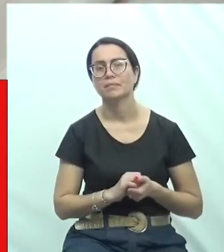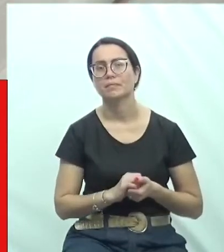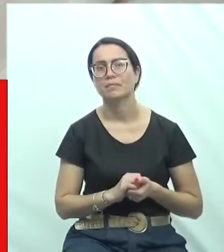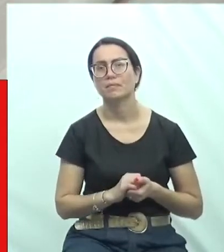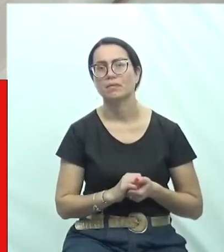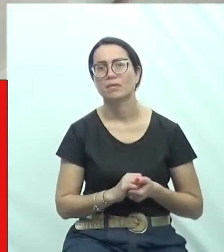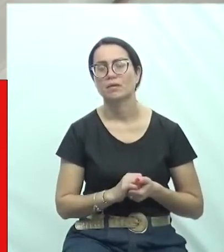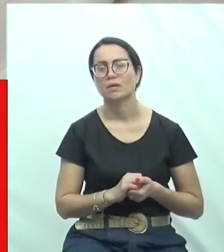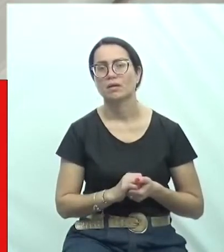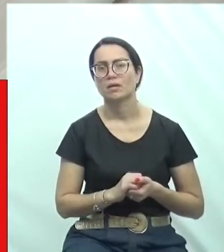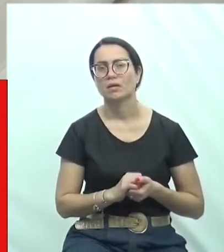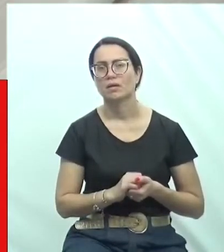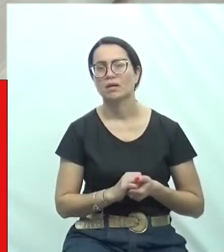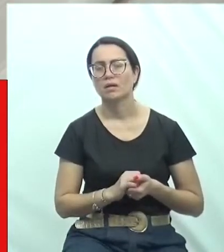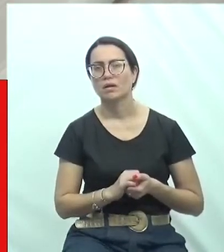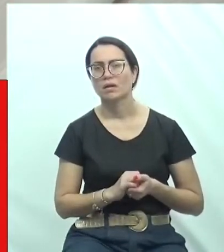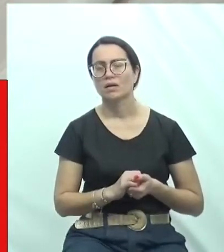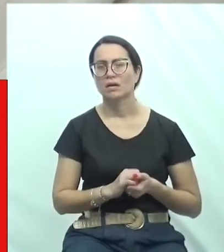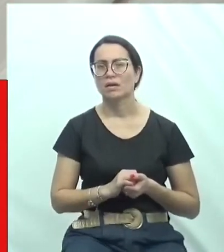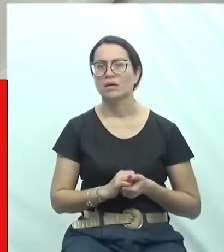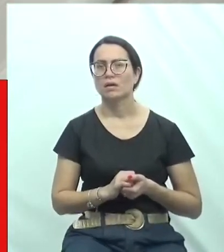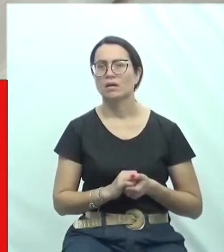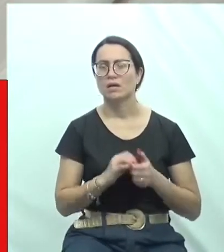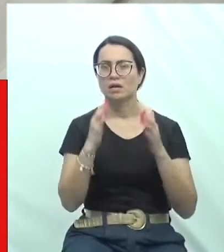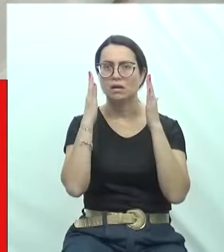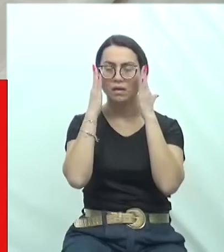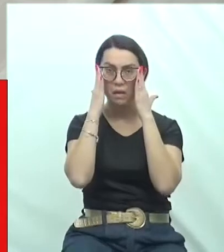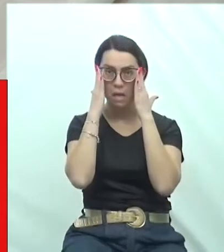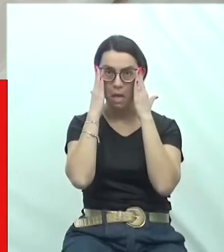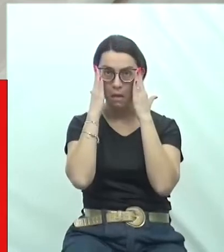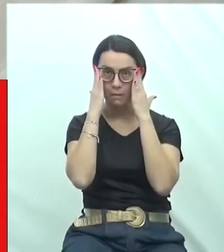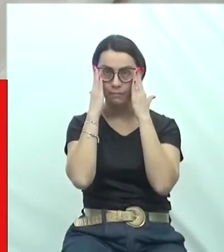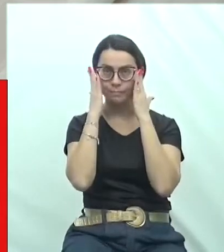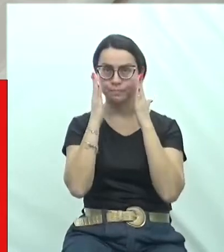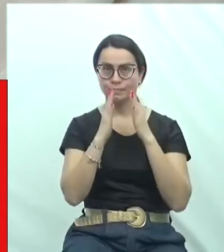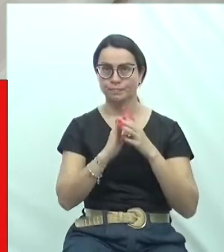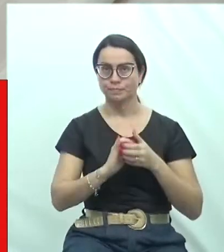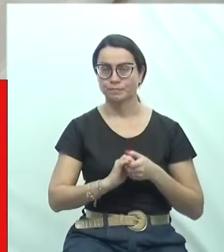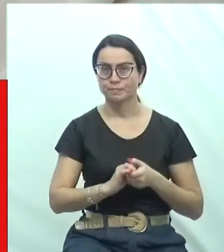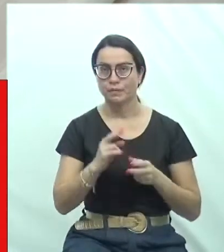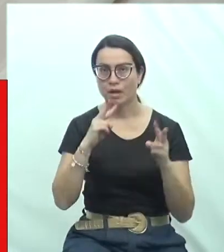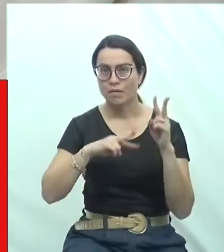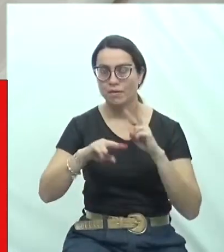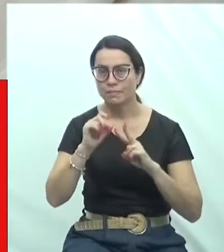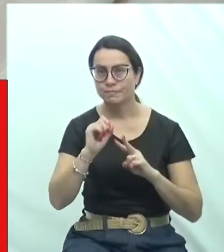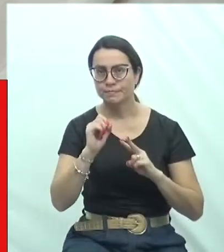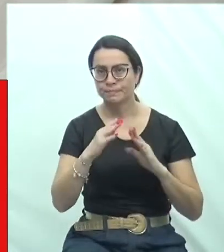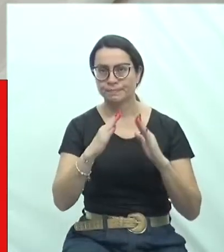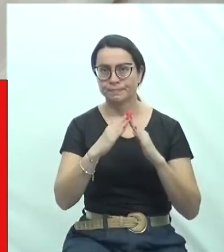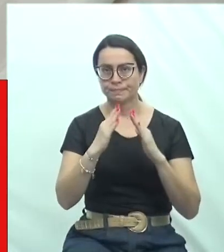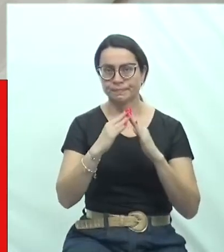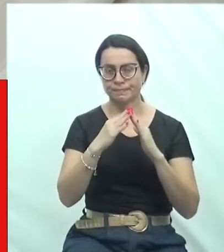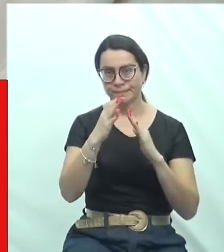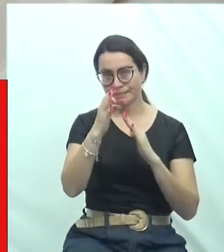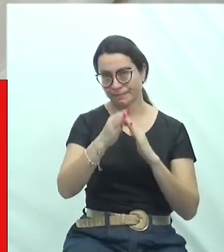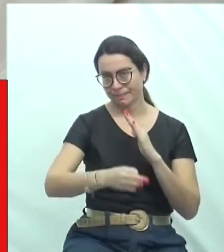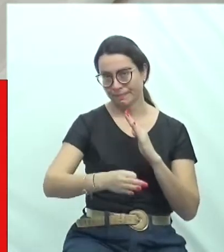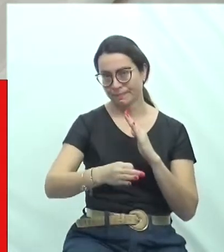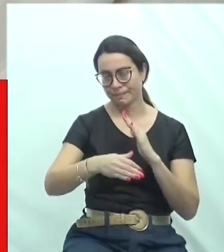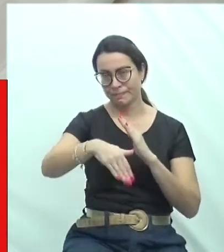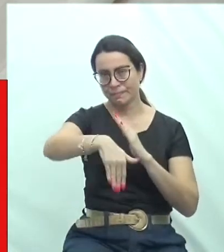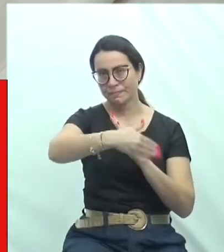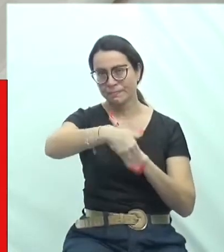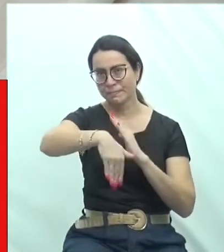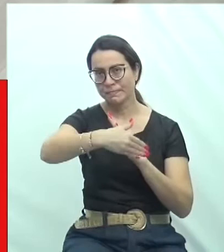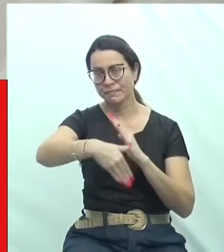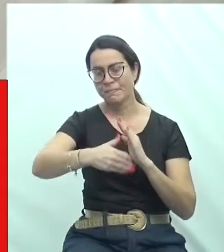questão, será que a casa está abaixo do grade da rua, da rede coletora? Os técnicos estão fazendo isso? Por